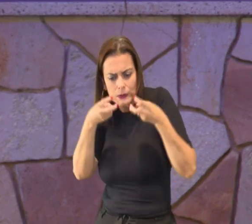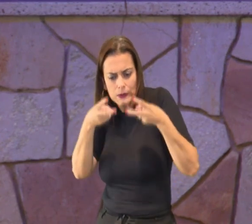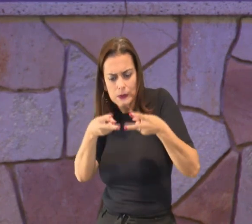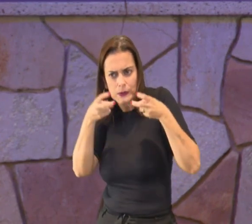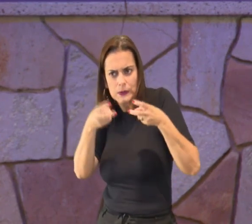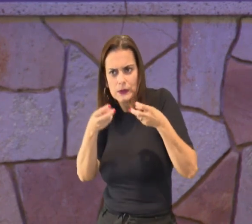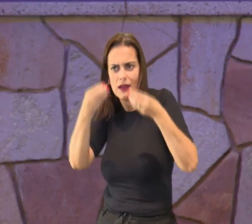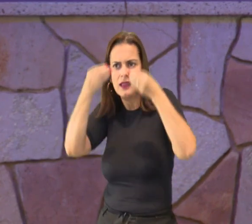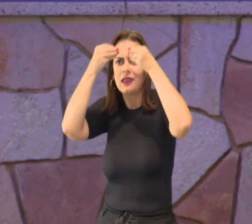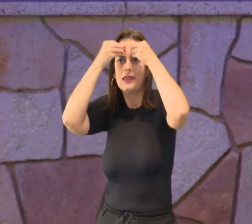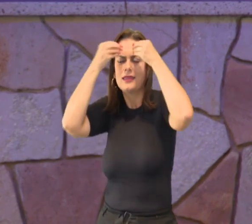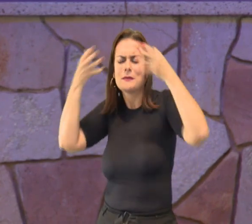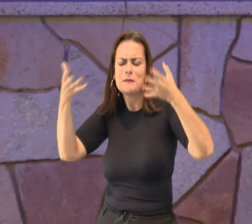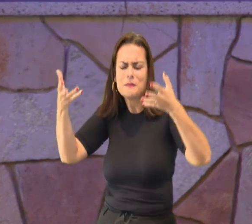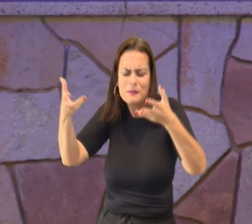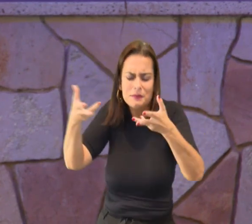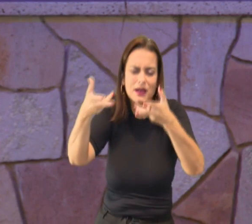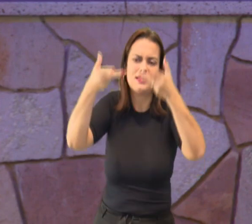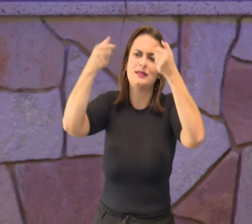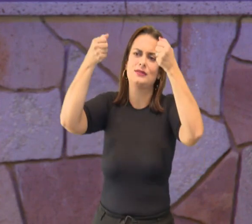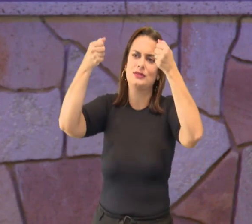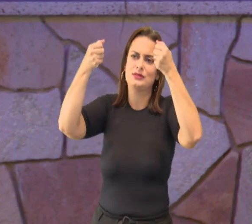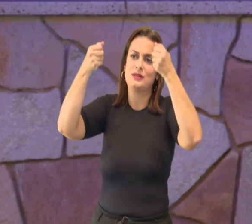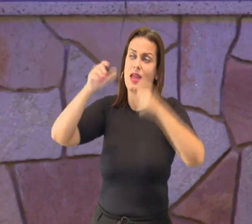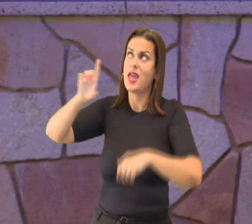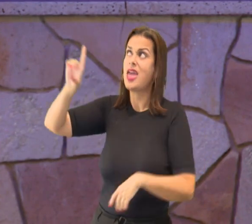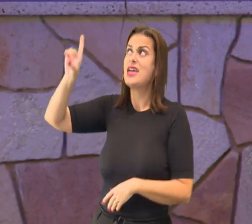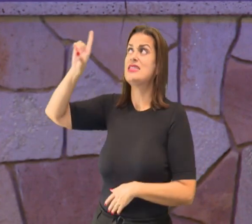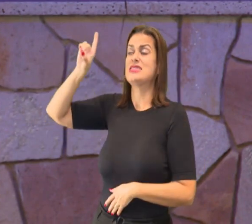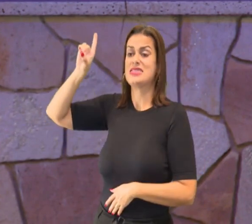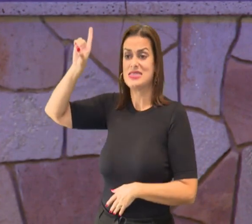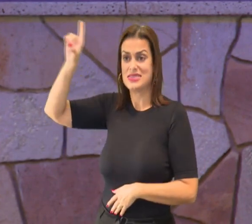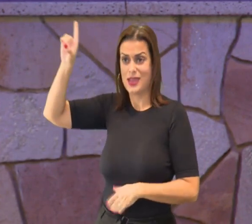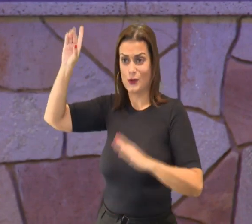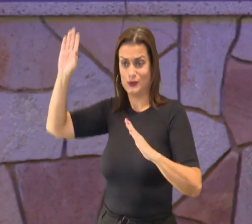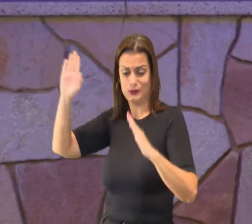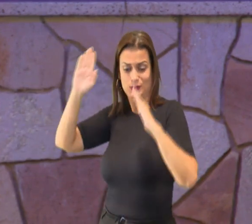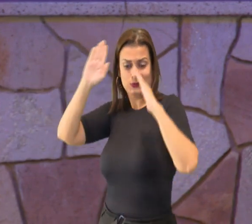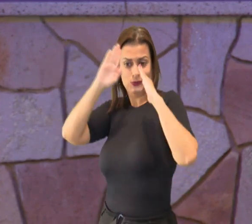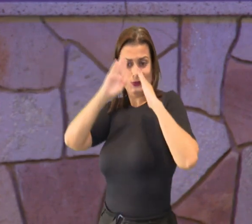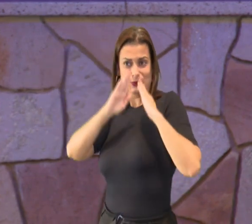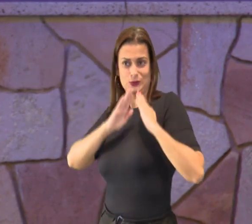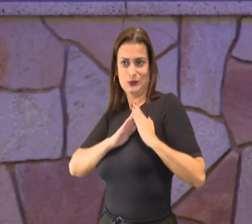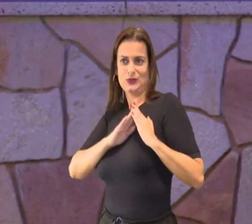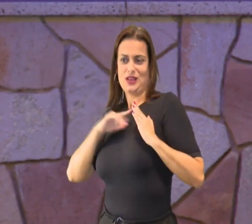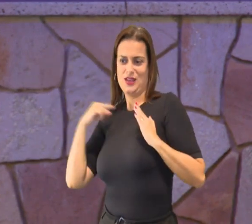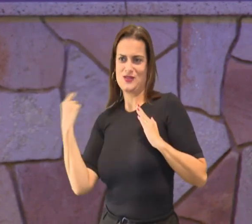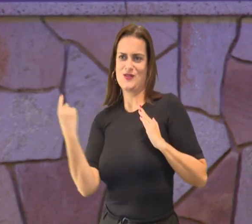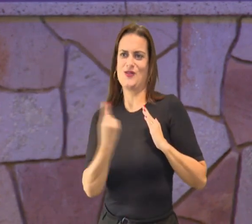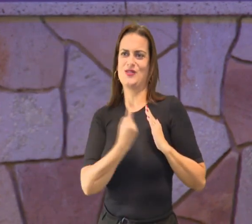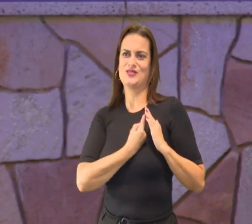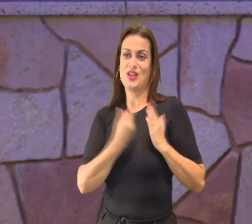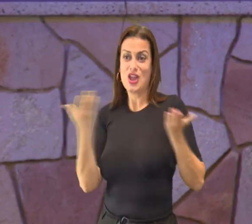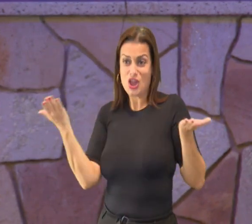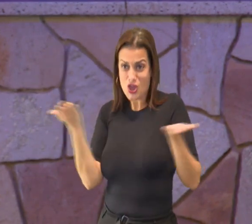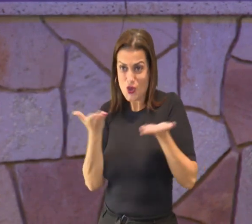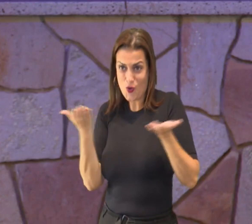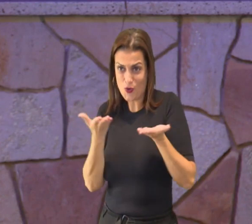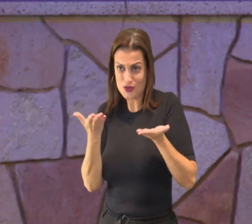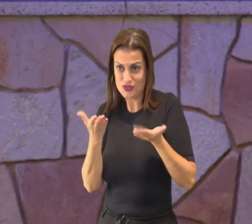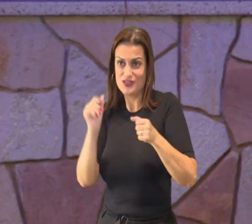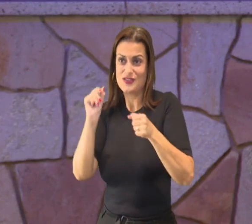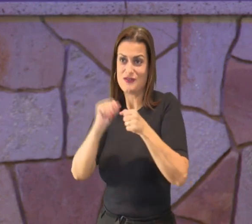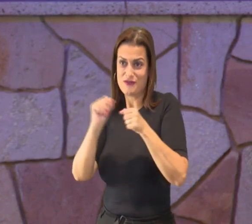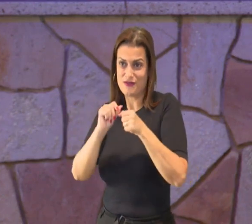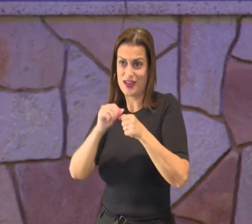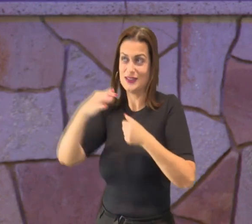esta compreensão maravilhosa de que Deus habita entre nós e hoje o faz através